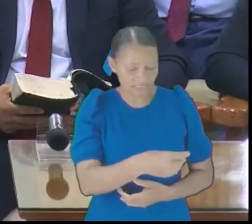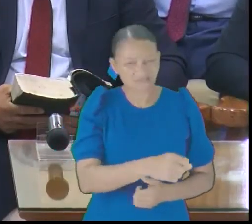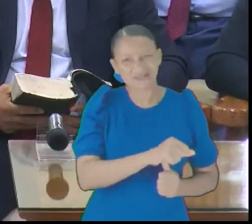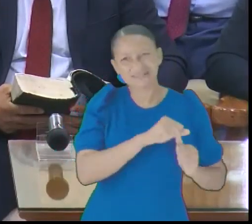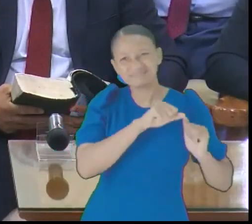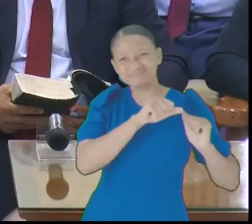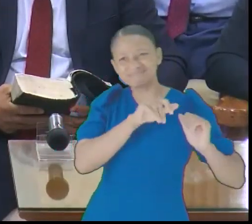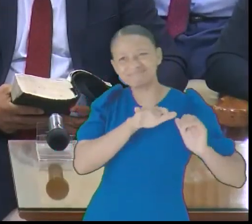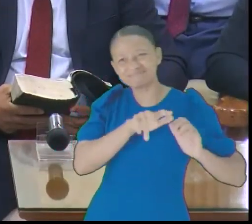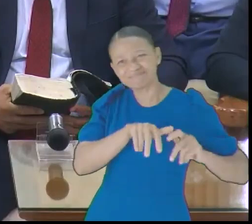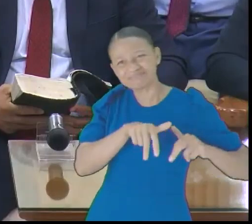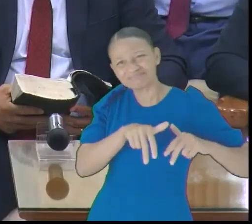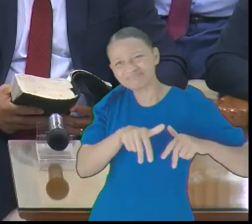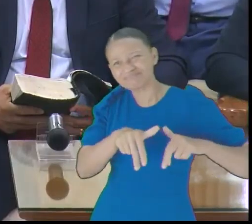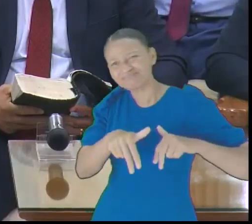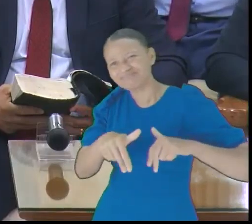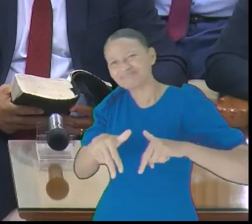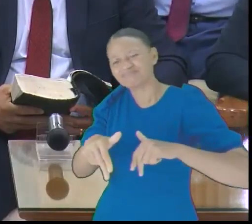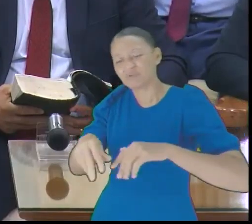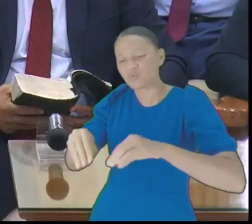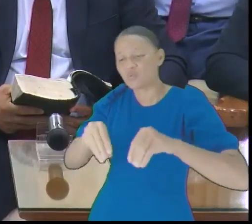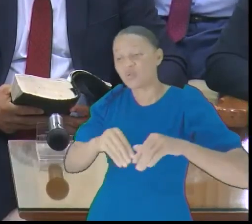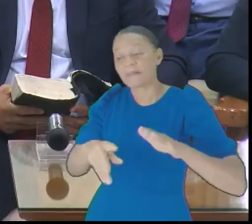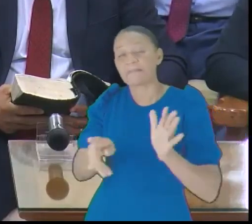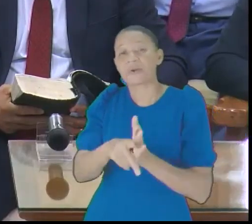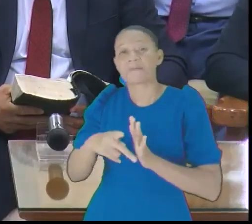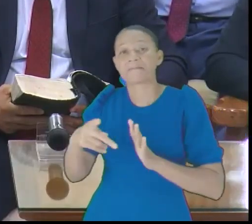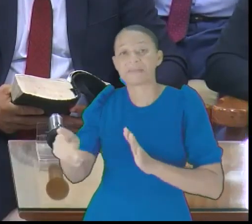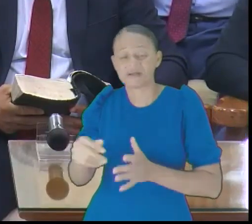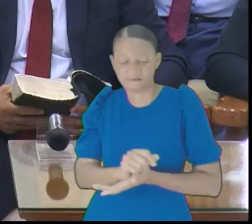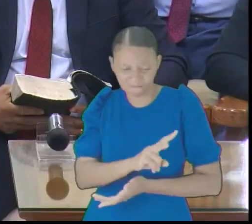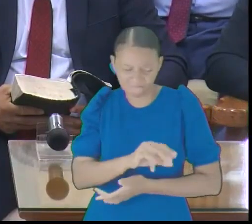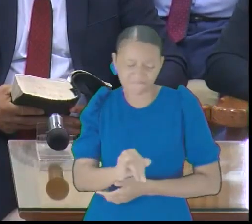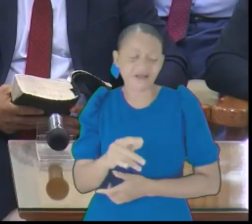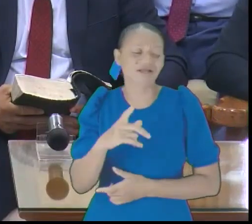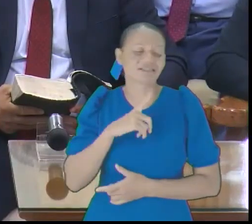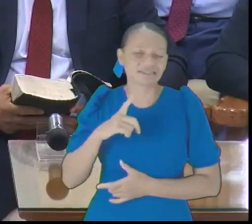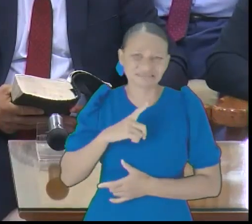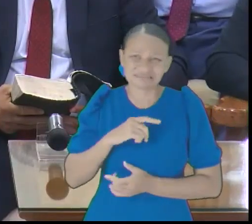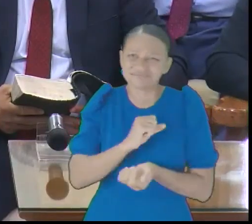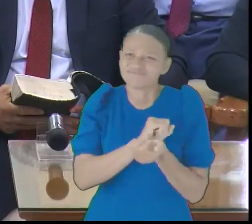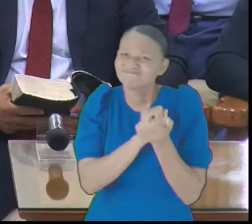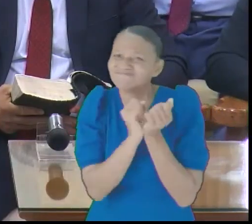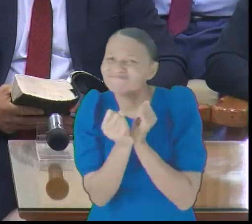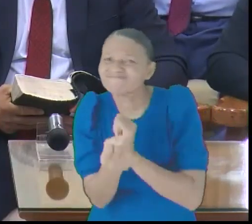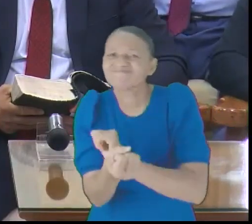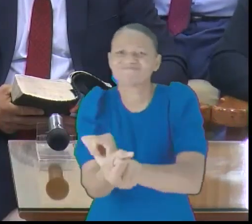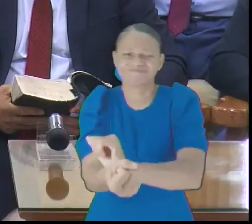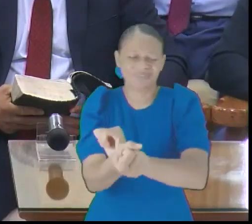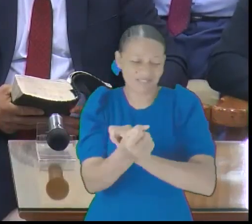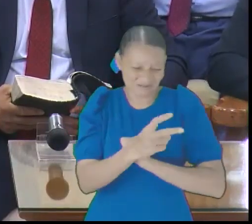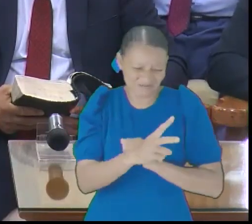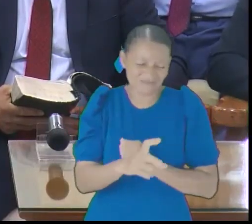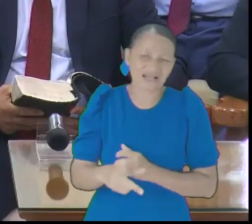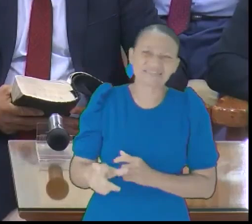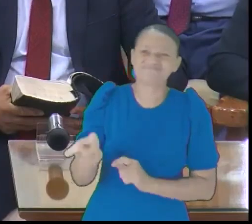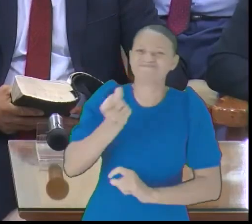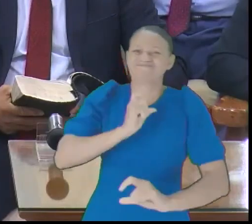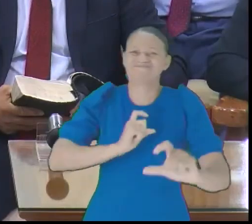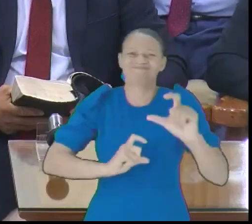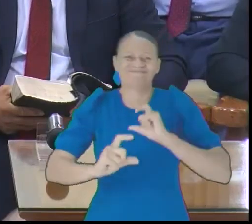alheia, e será reduzida à escravidão, e será afligida